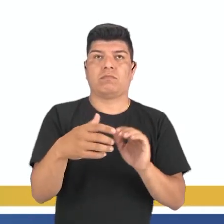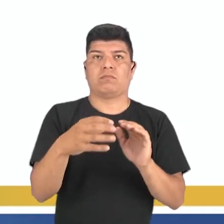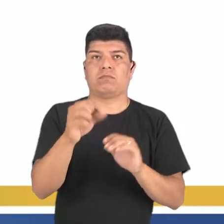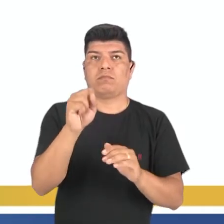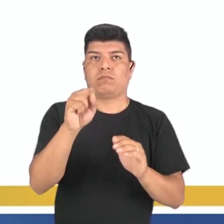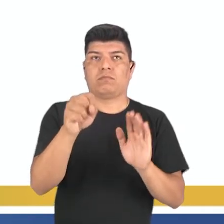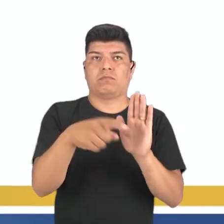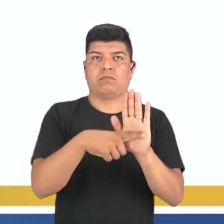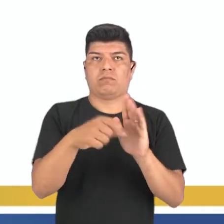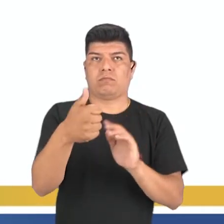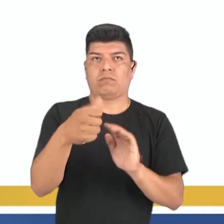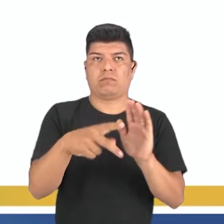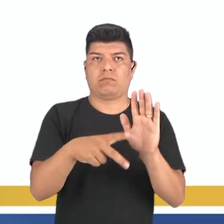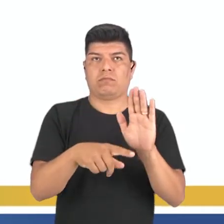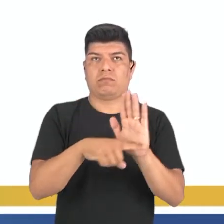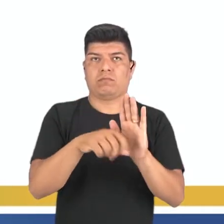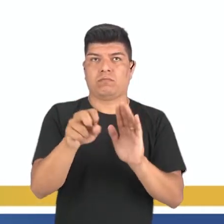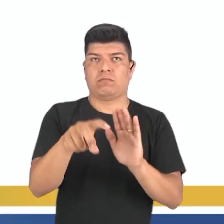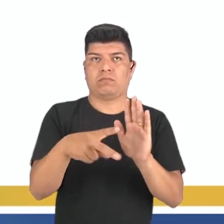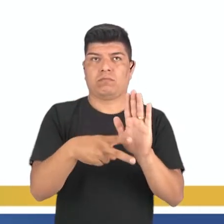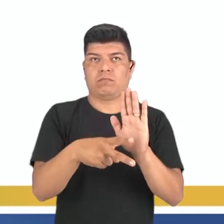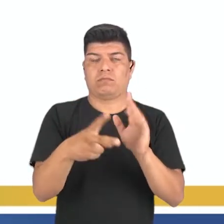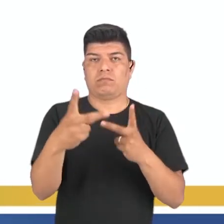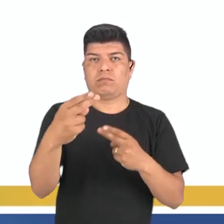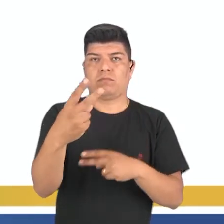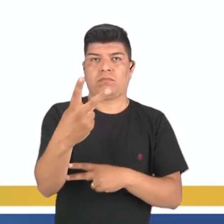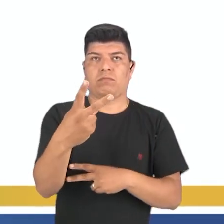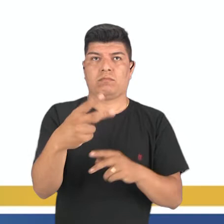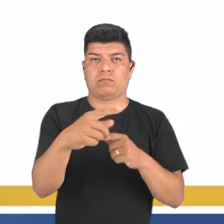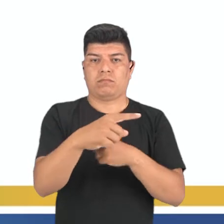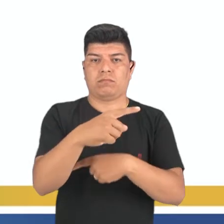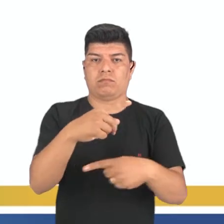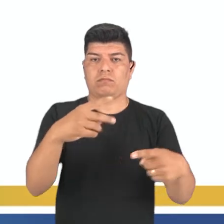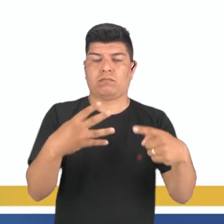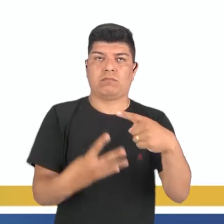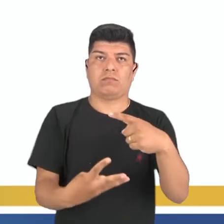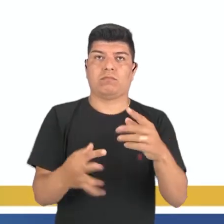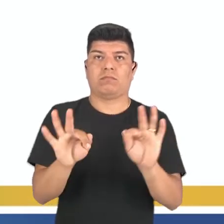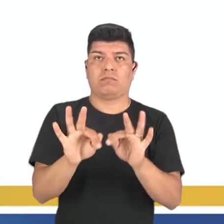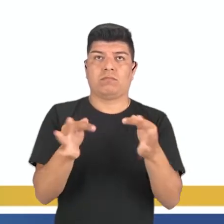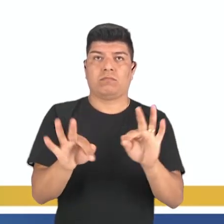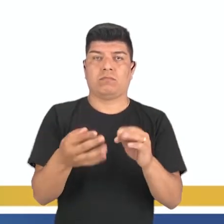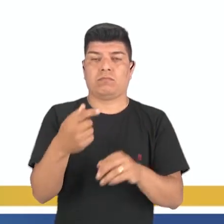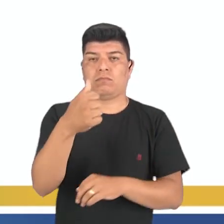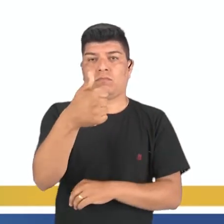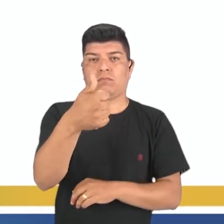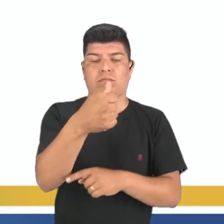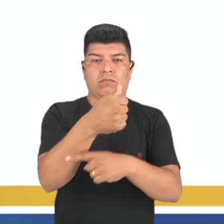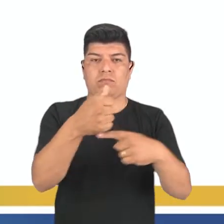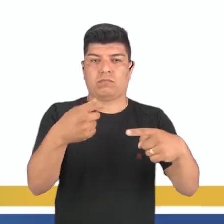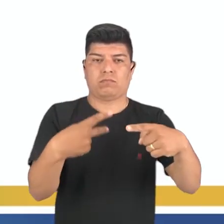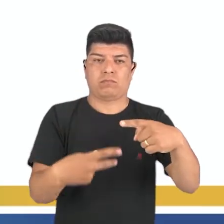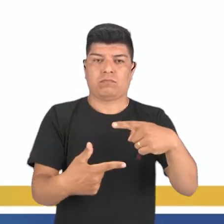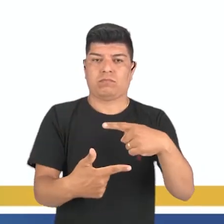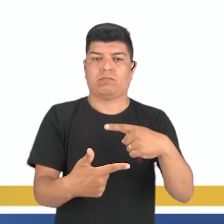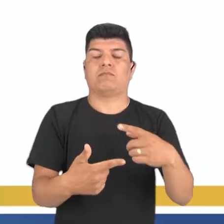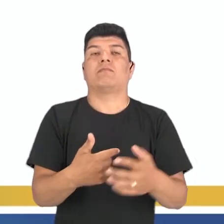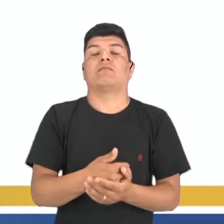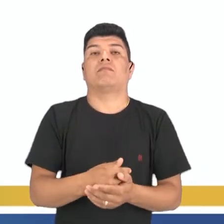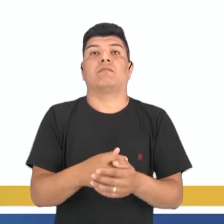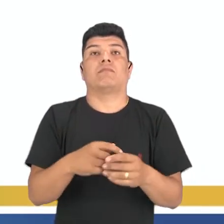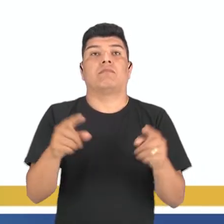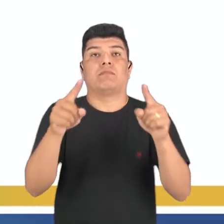1 dá 7. 7 menos 5 dá 2. Então, 2 sobre 4. Simplificando, dá 1 sobre 2. Então, dentro do